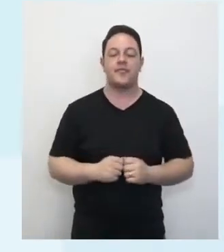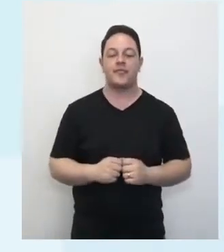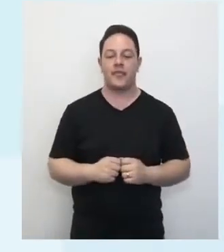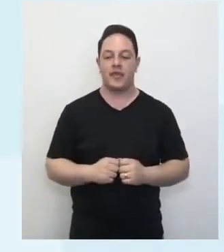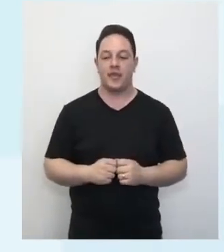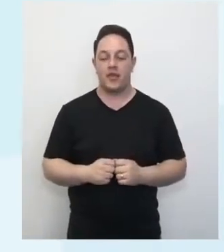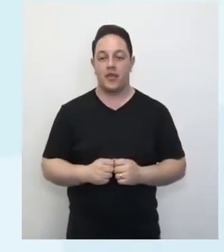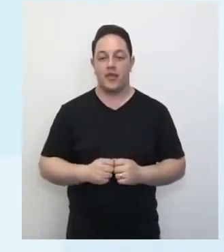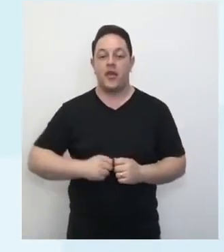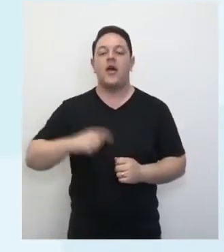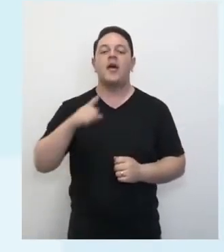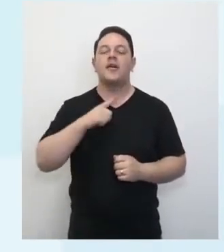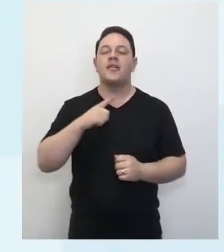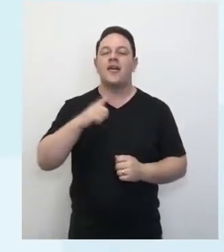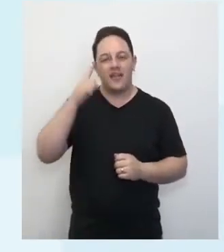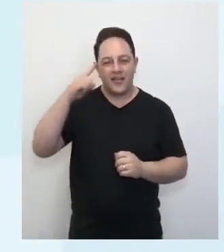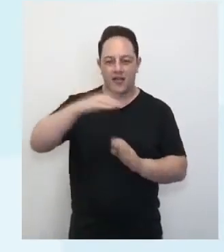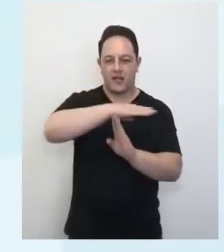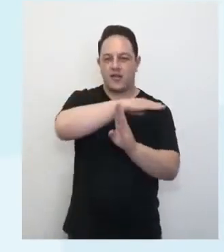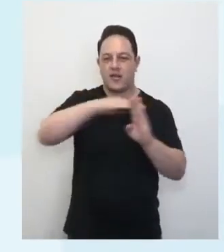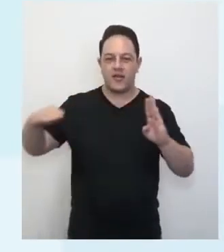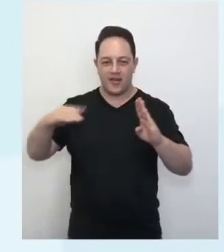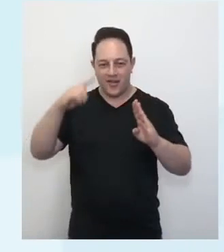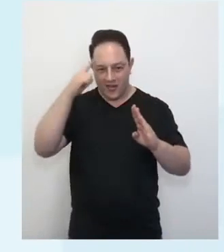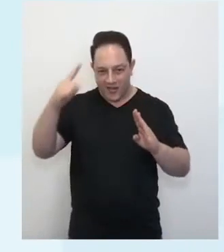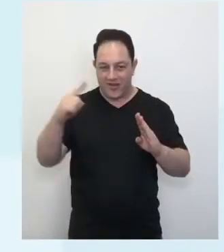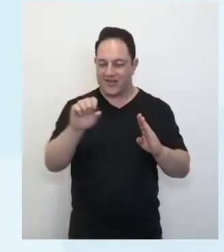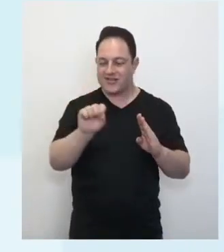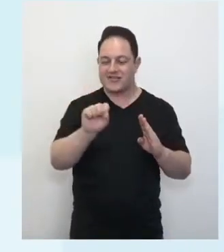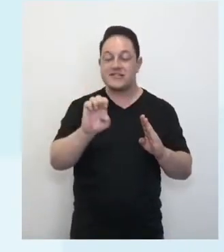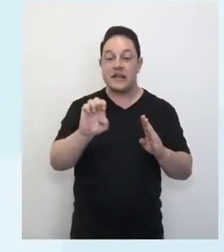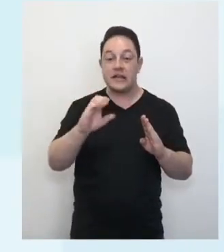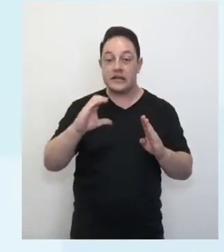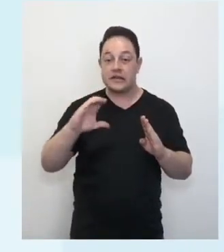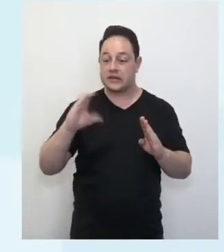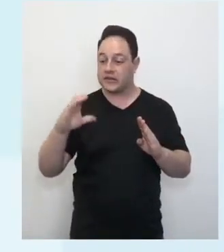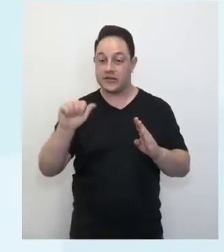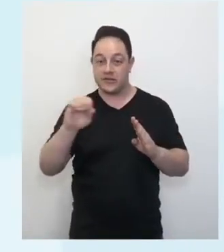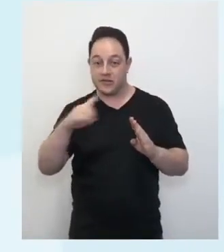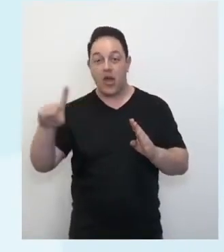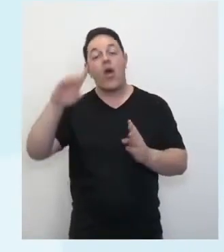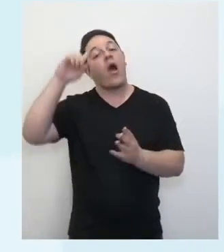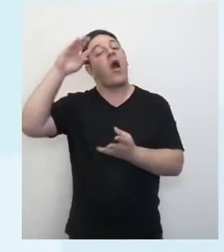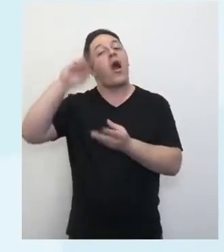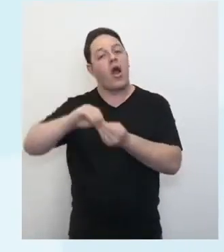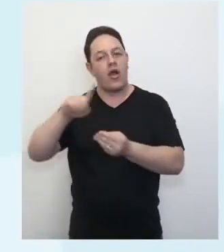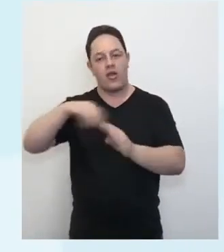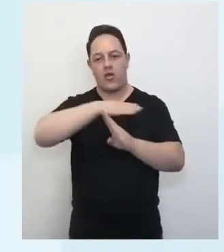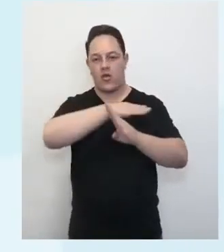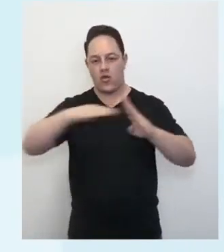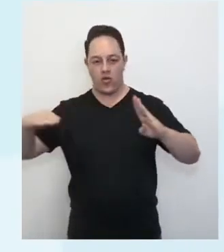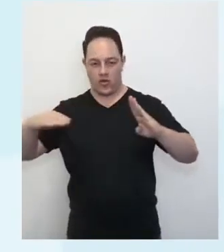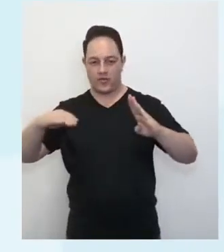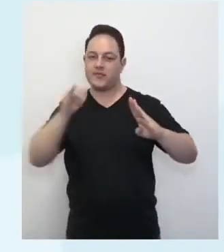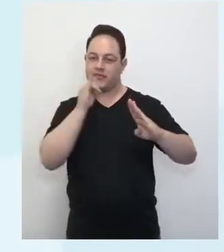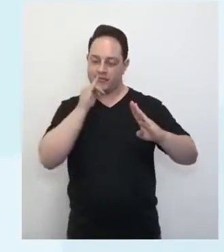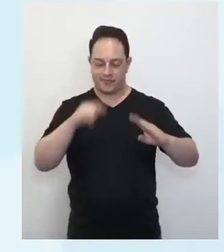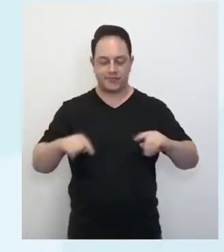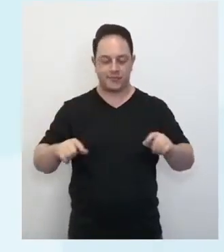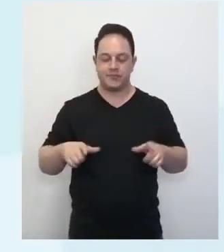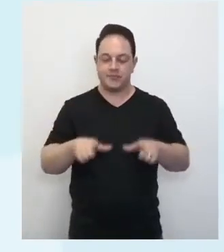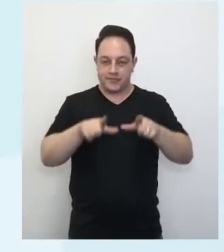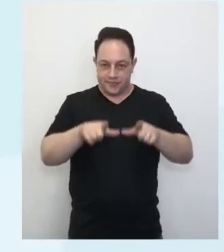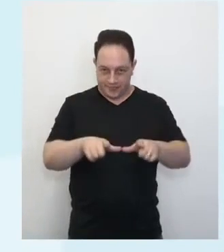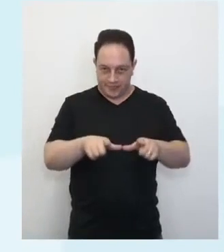uma secção que que é uma secção é um corte um corte paralelo a base